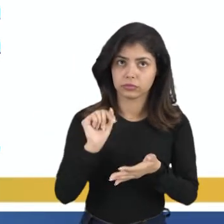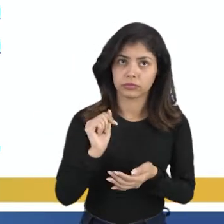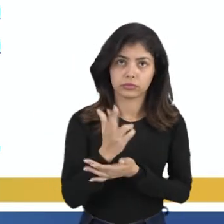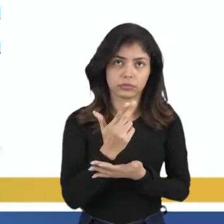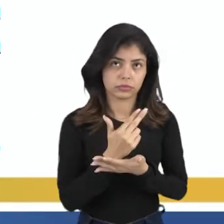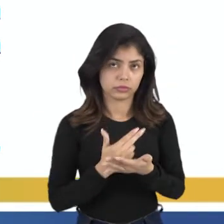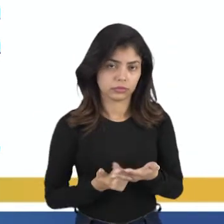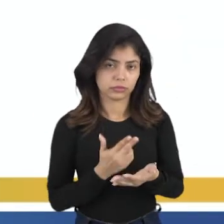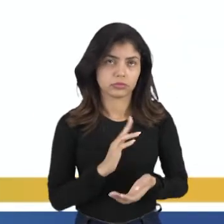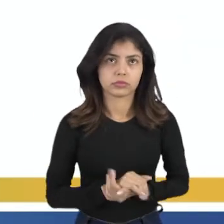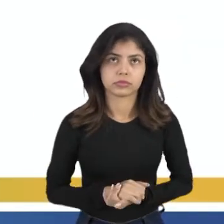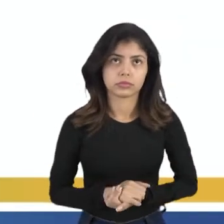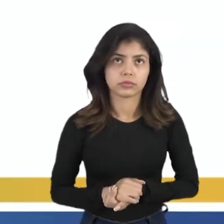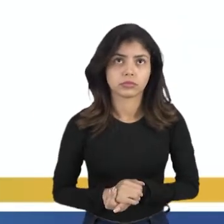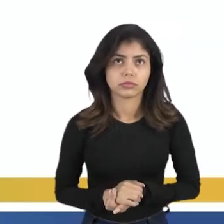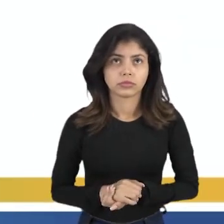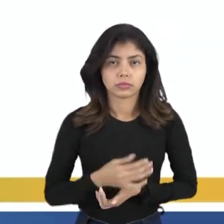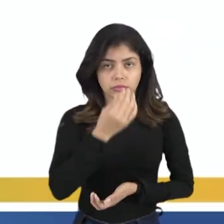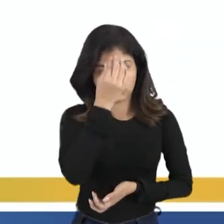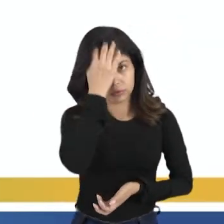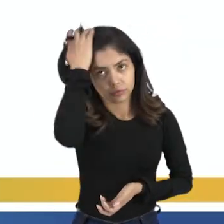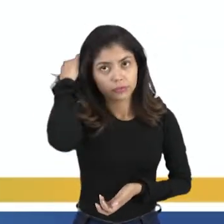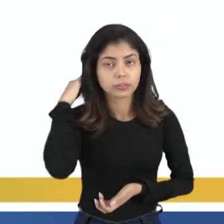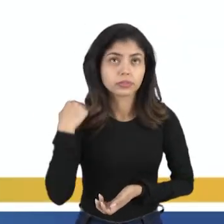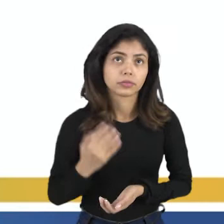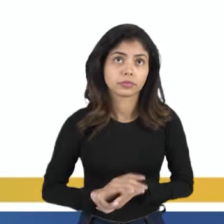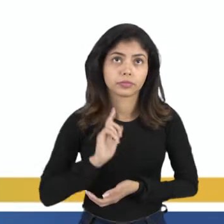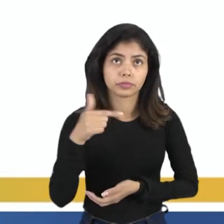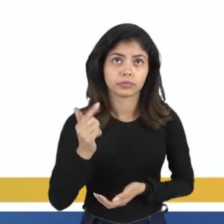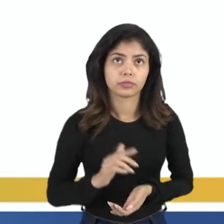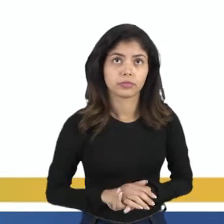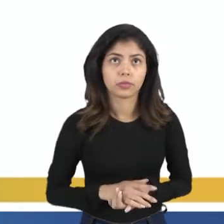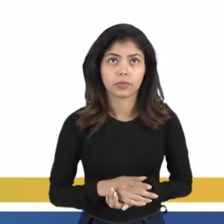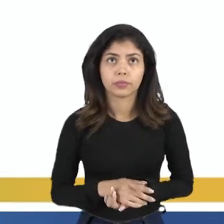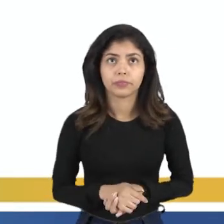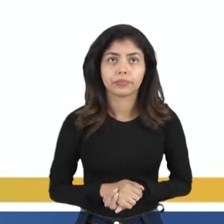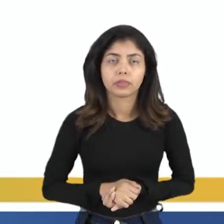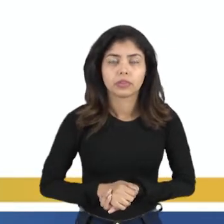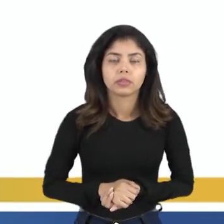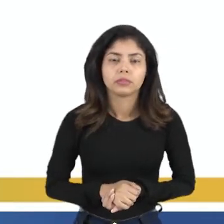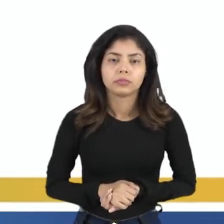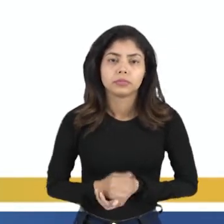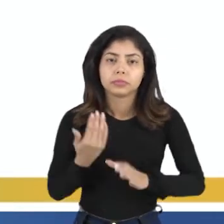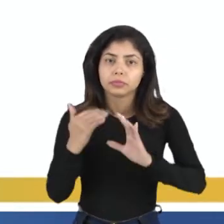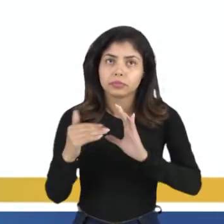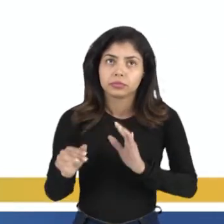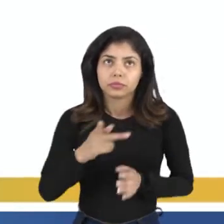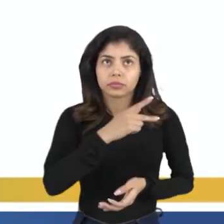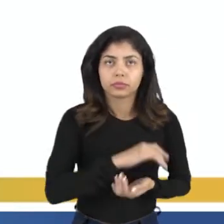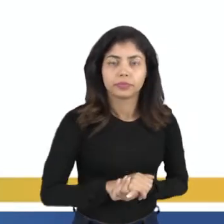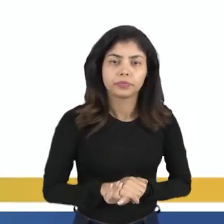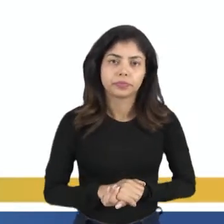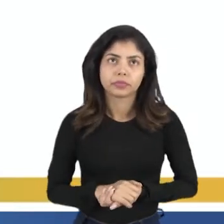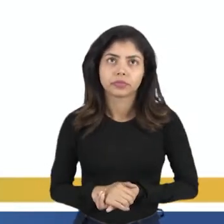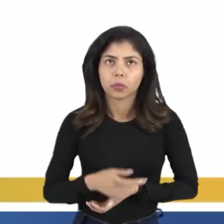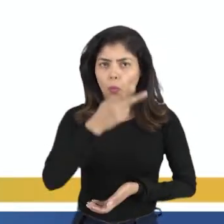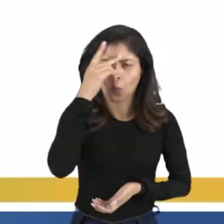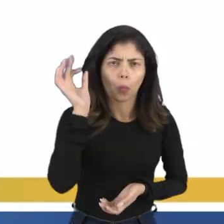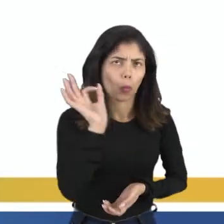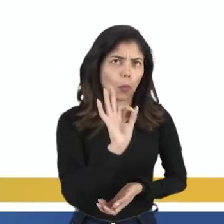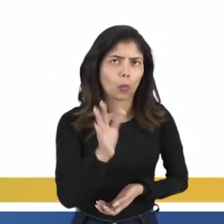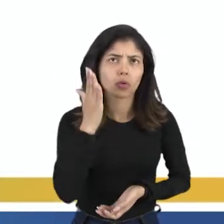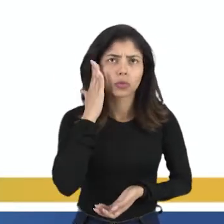Artes, 2008. Aí vamos lá para o nosso próximo texto. Nós temos aí uma publicação e aí nós temos: